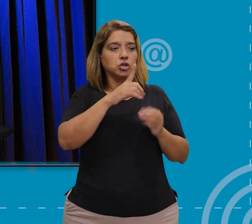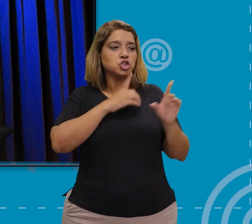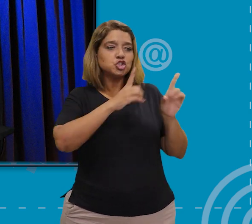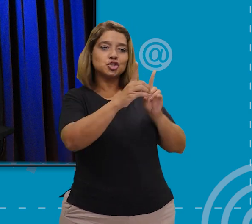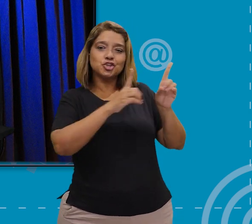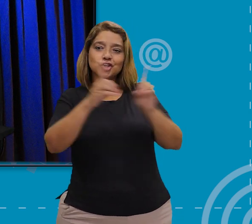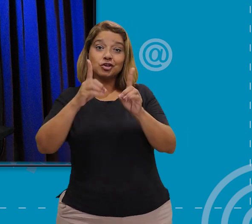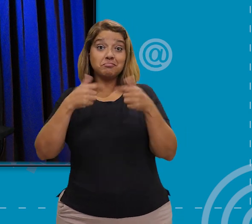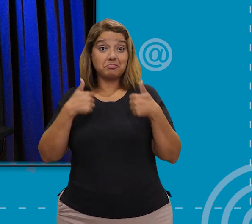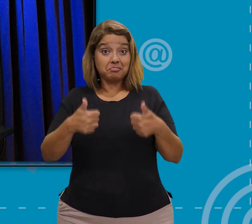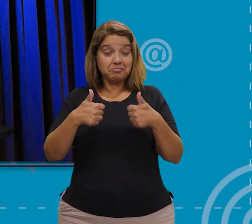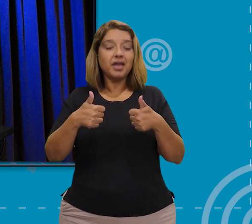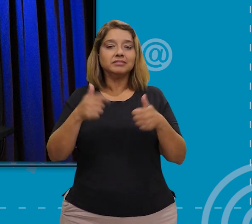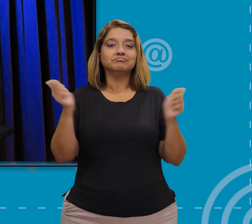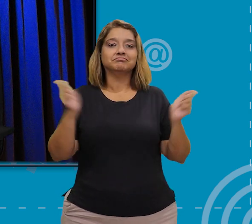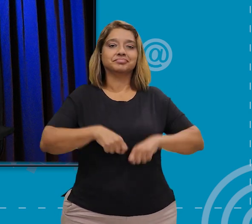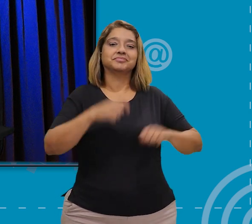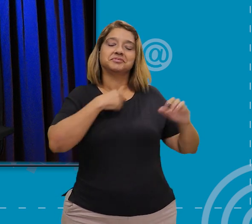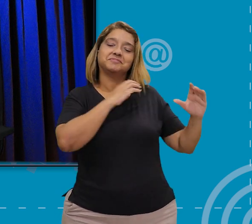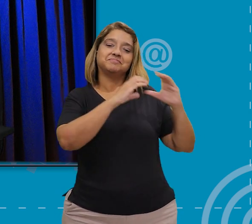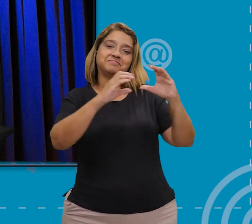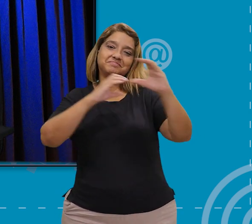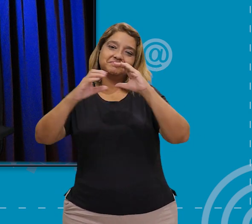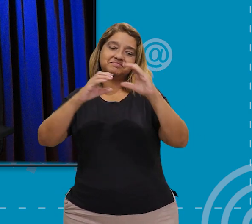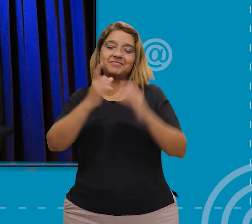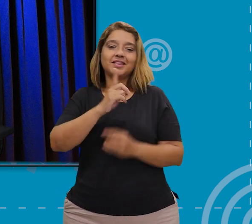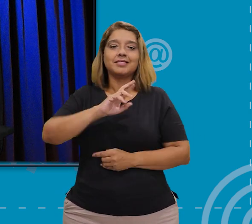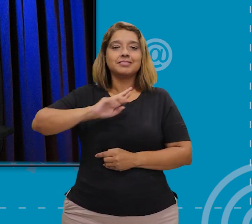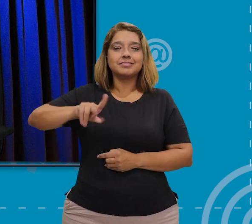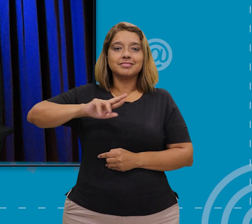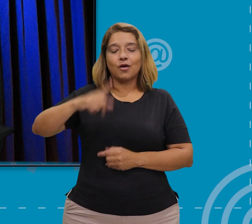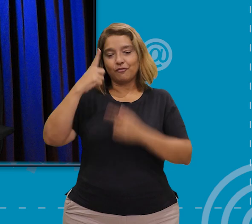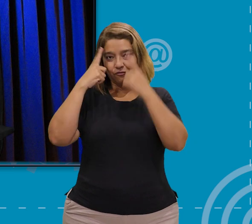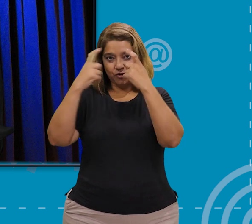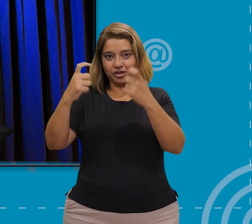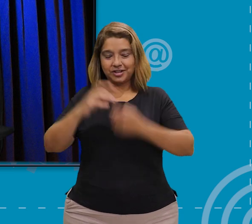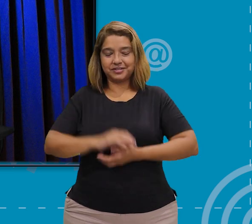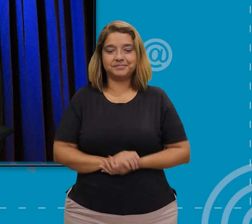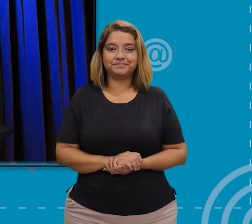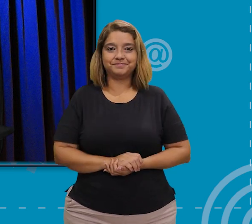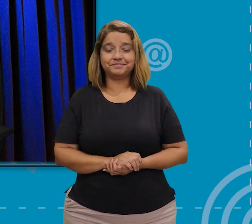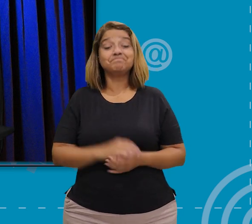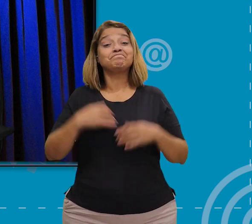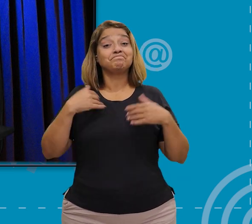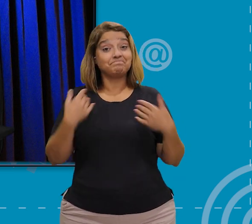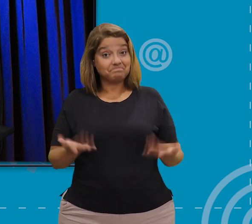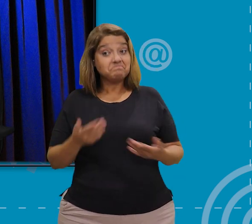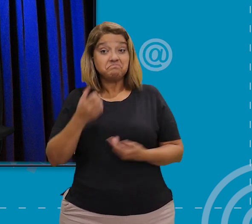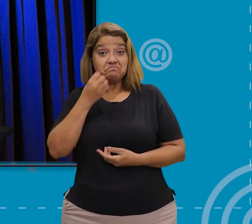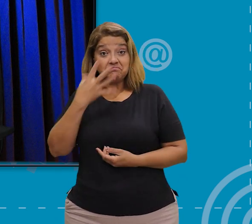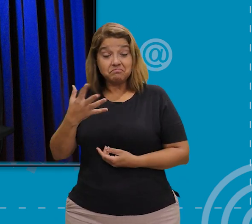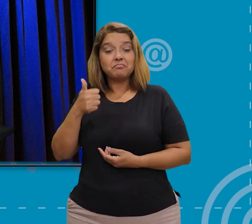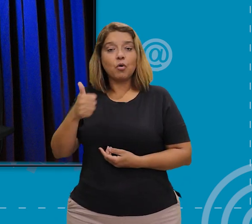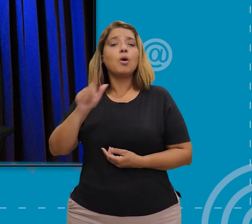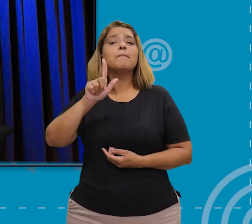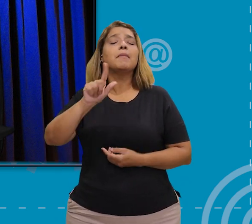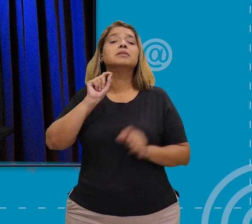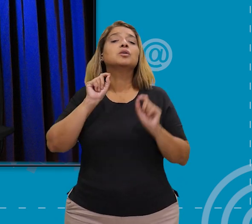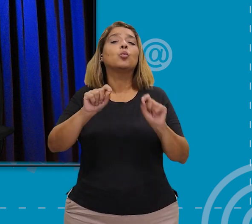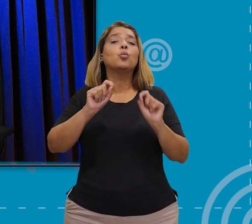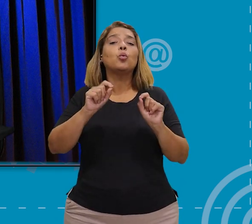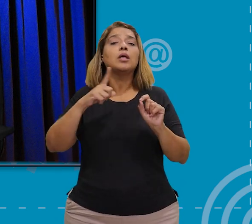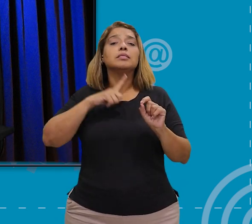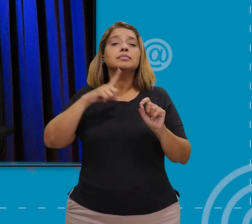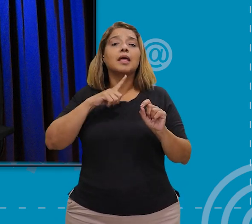a comunicação não violenta. Muito bom. E aí tem também uma questão do que viria a ser comunicação não violenta e o que não